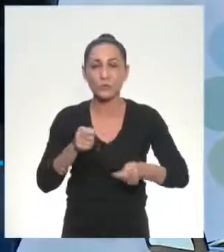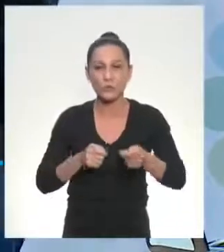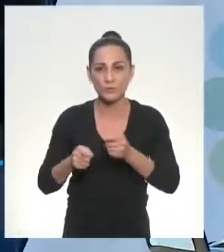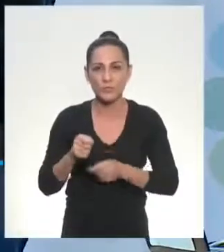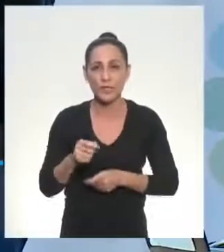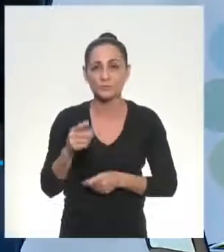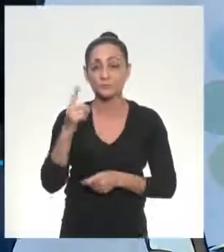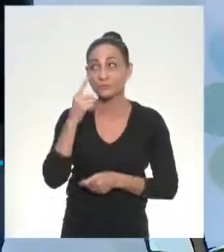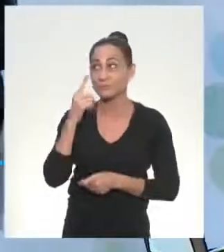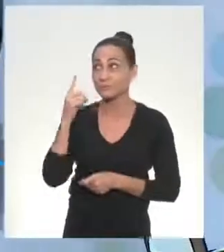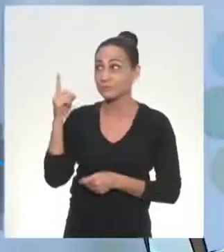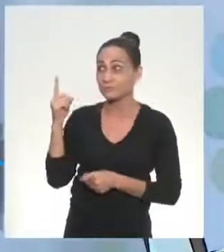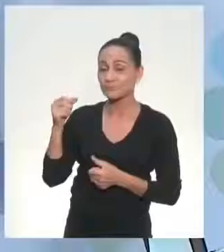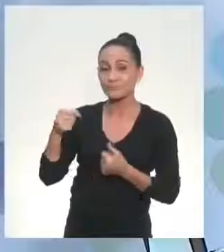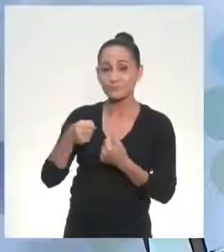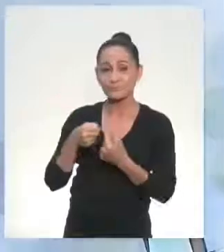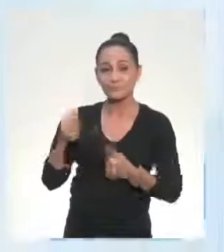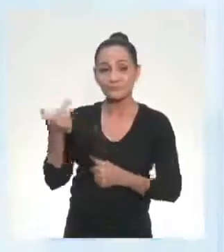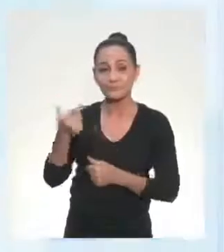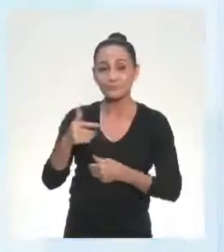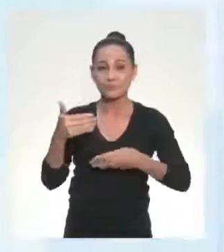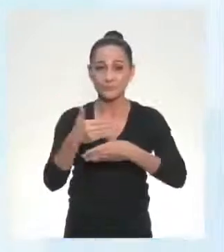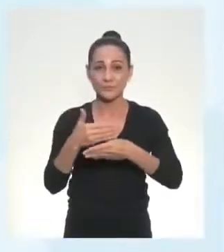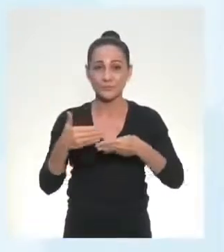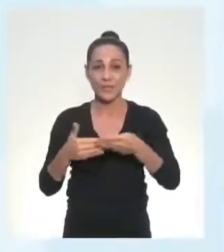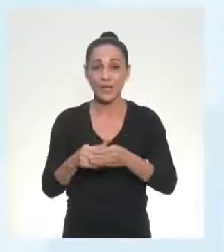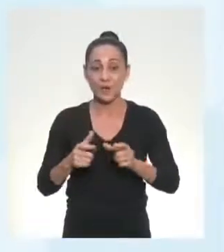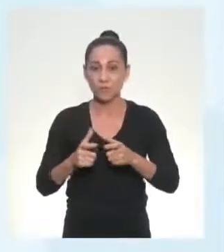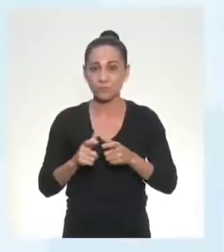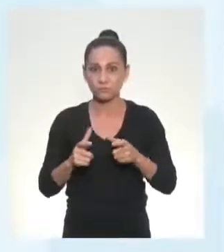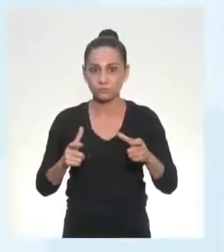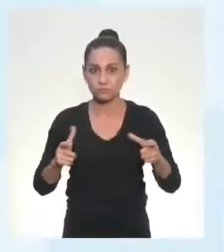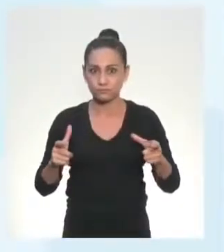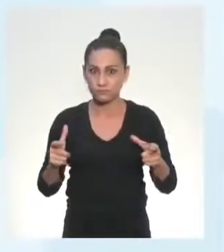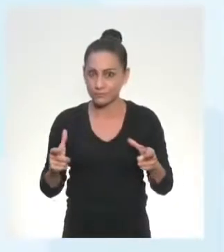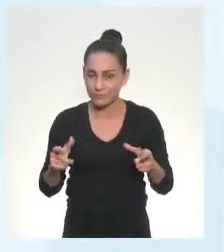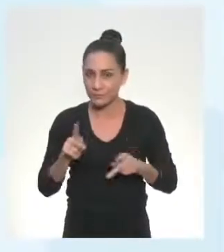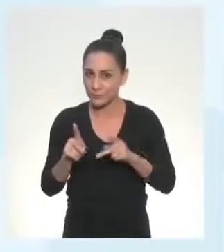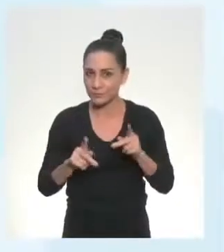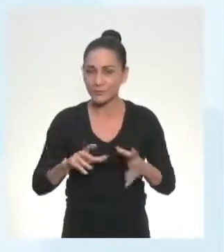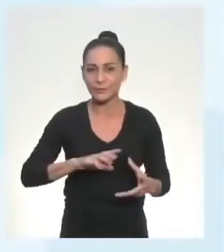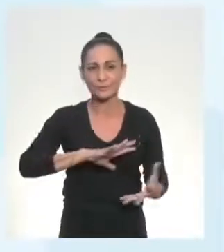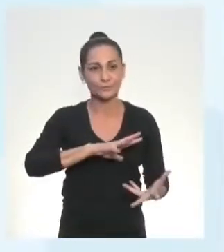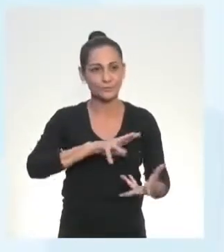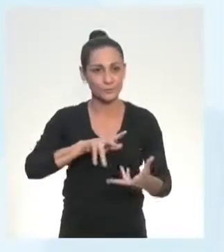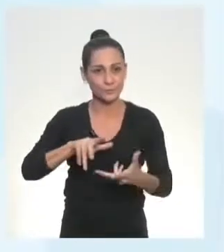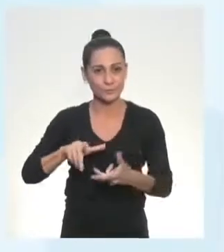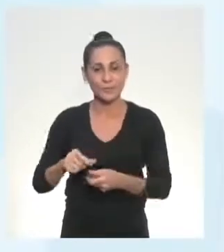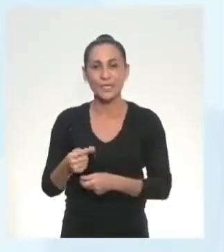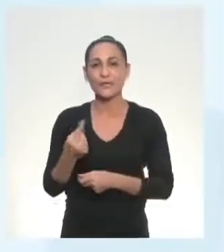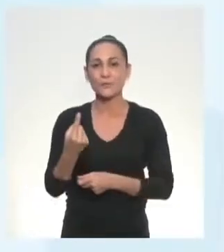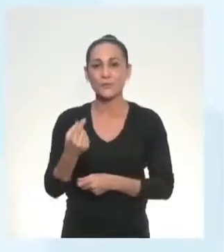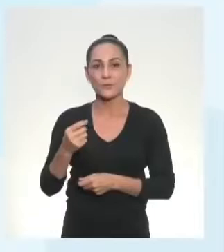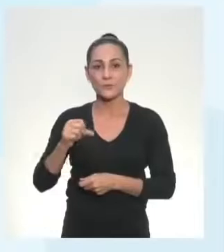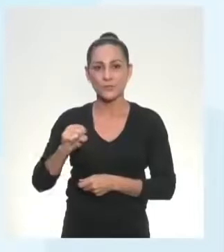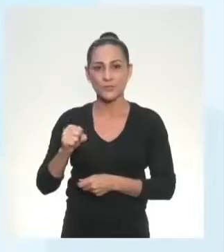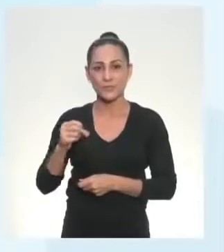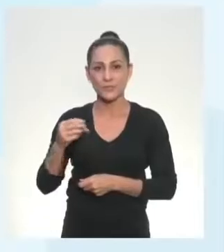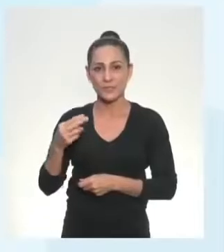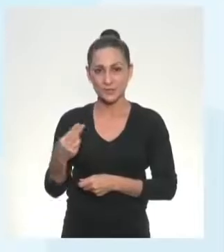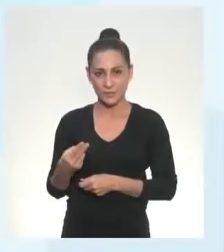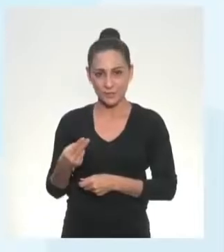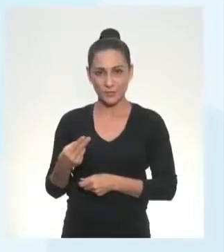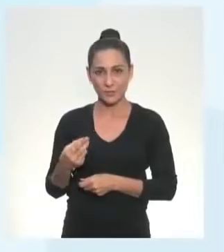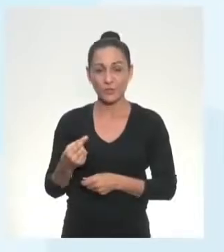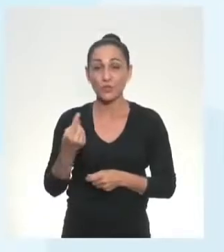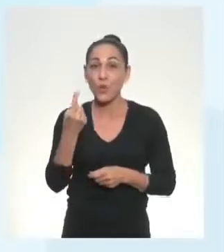lá para o próximo mapa. A gente vai ver o crescimento da população mundial. Então a gente vê lá, em 1802, 1 bilhão